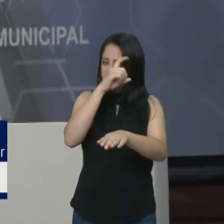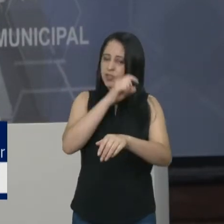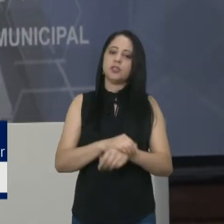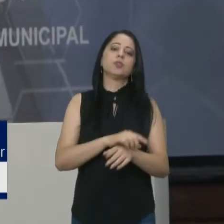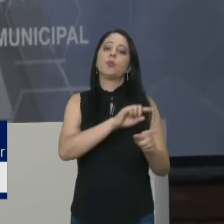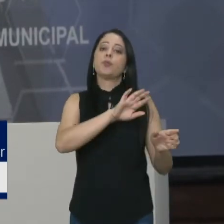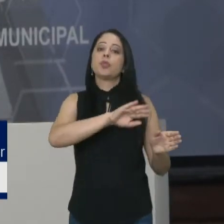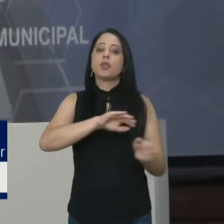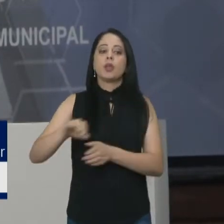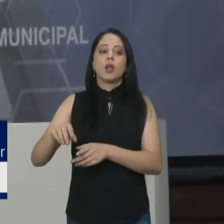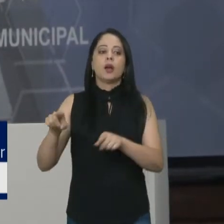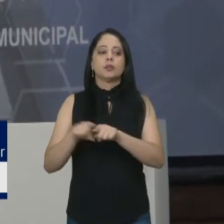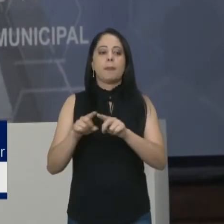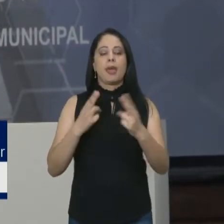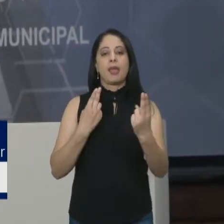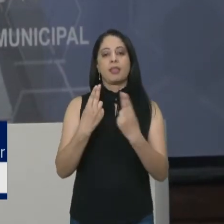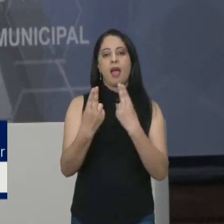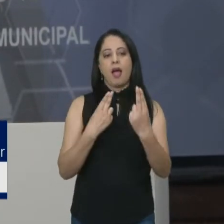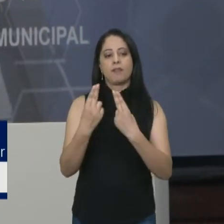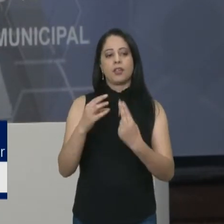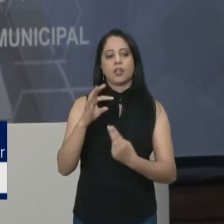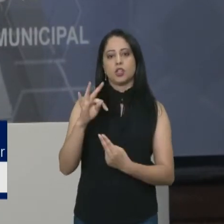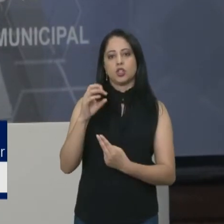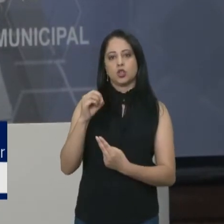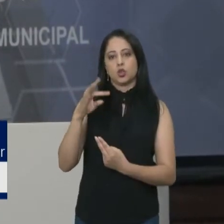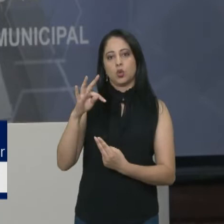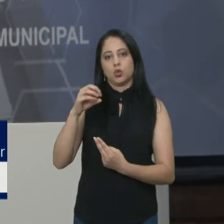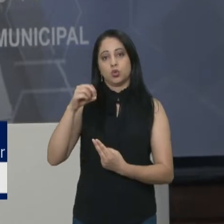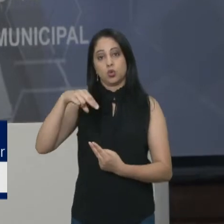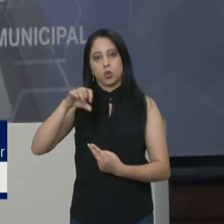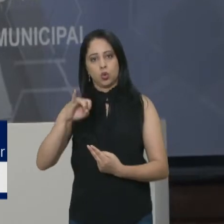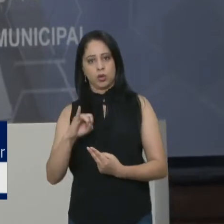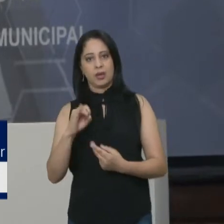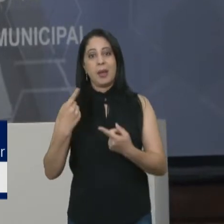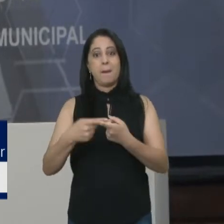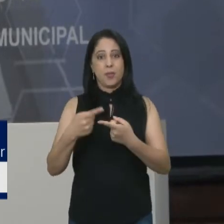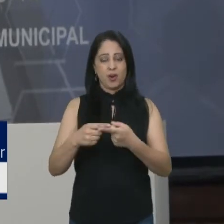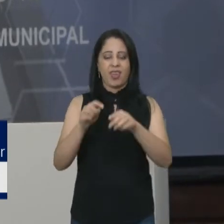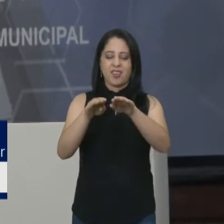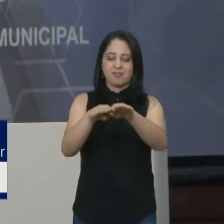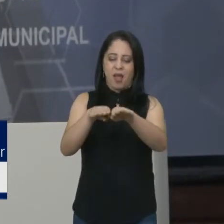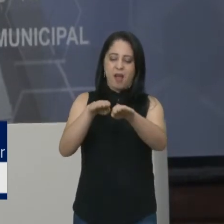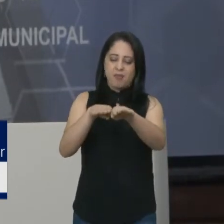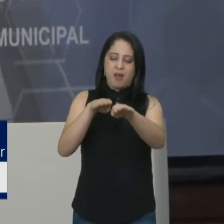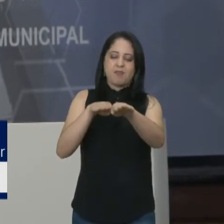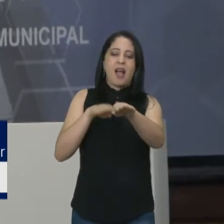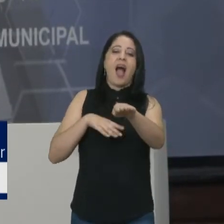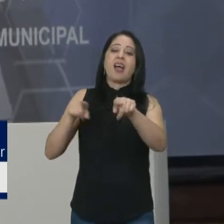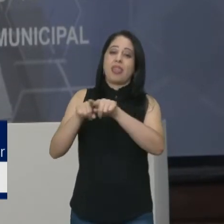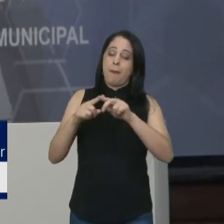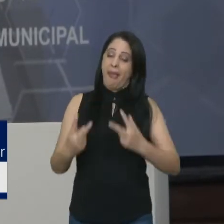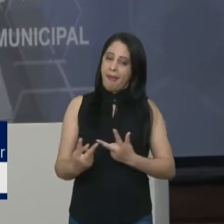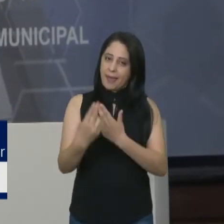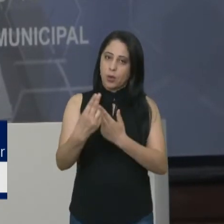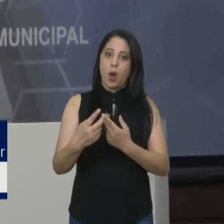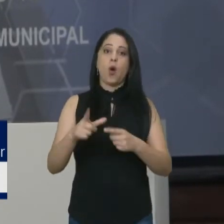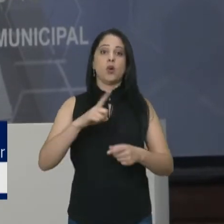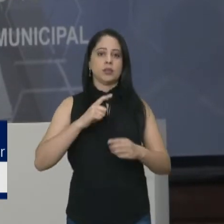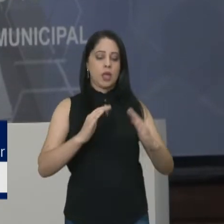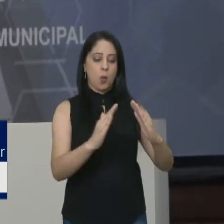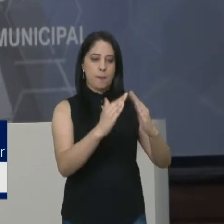onde os comerciantes têm me chamado ali para resolver também sobre o trânsito. Ali próximo tem o Colégio